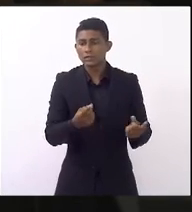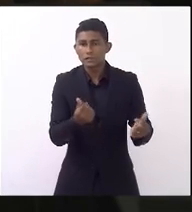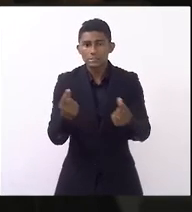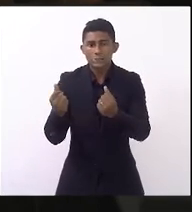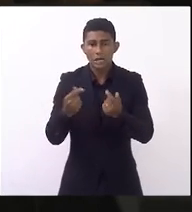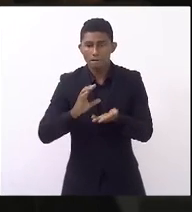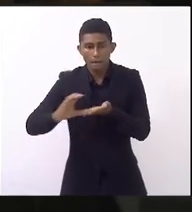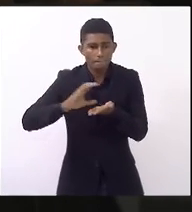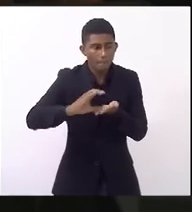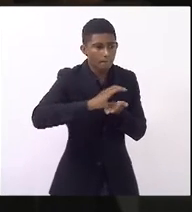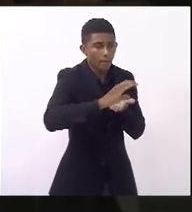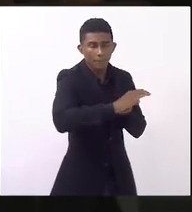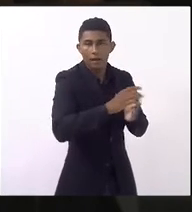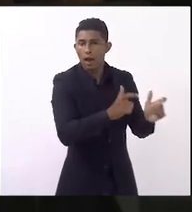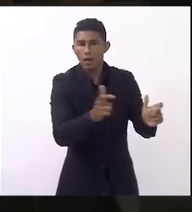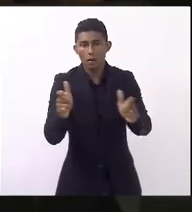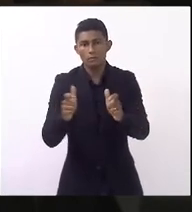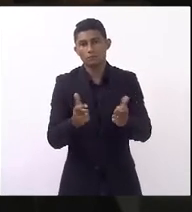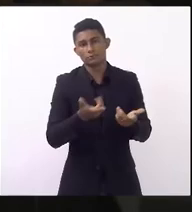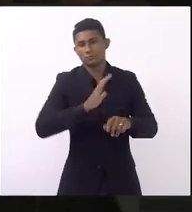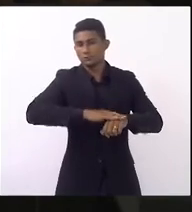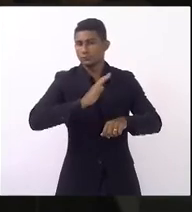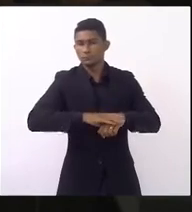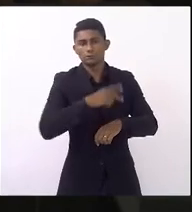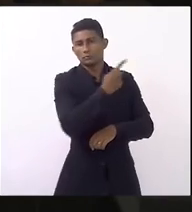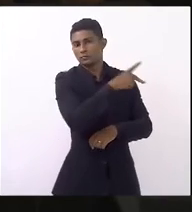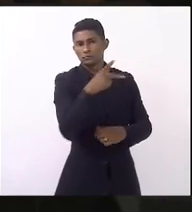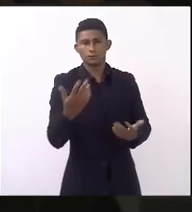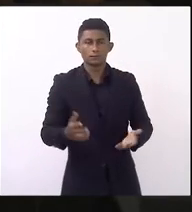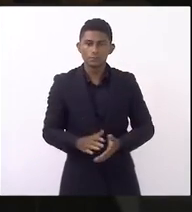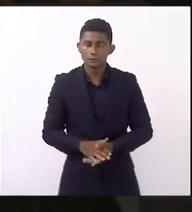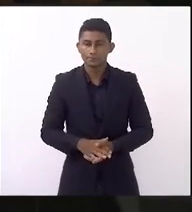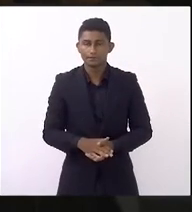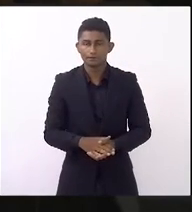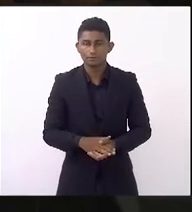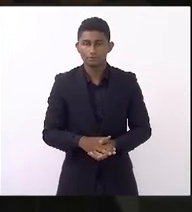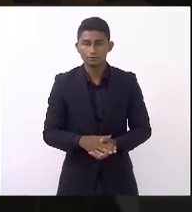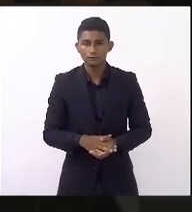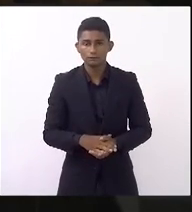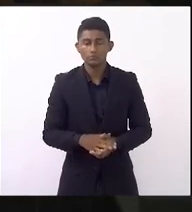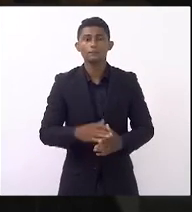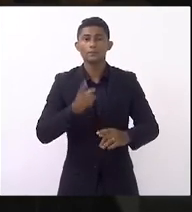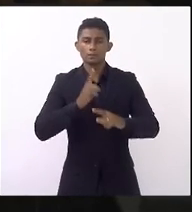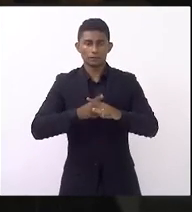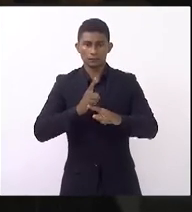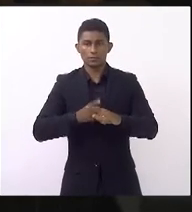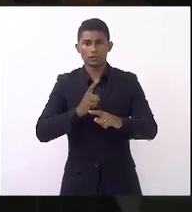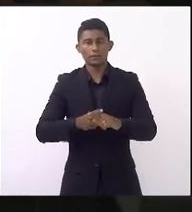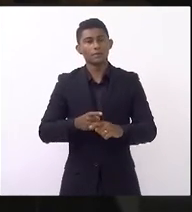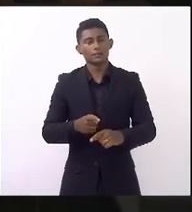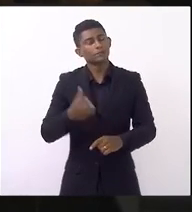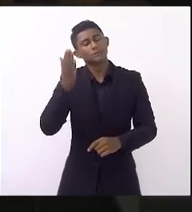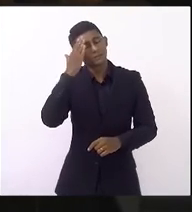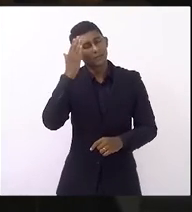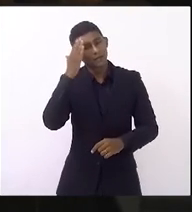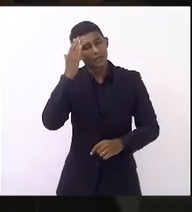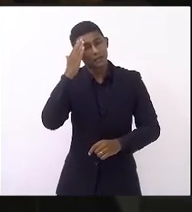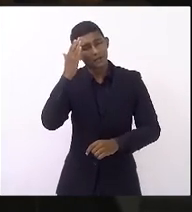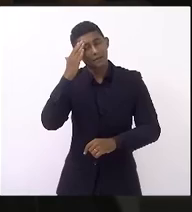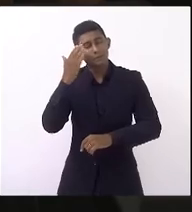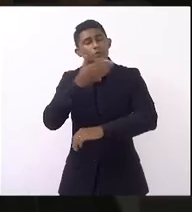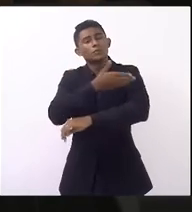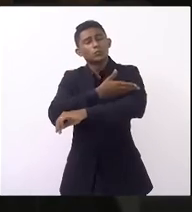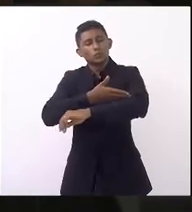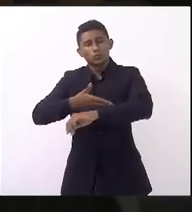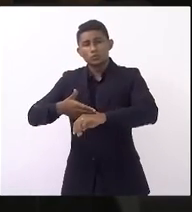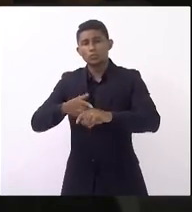esses recursos. Porque a tradição, e não estou falando de um governo, não, a tradição, ou é o presidente,